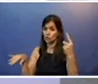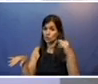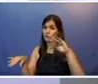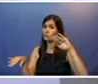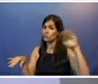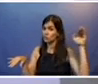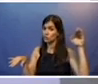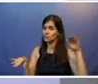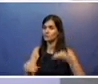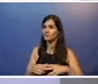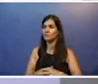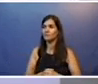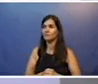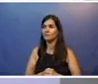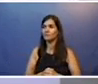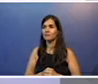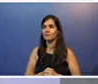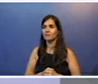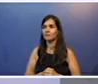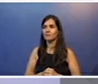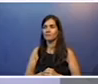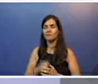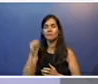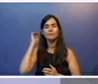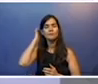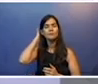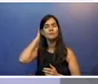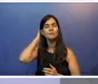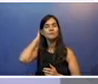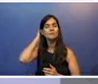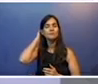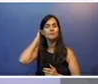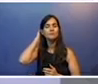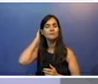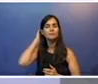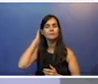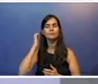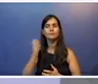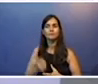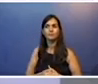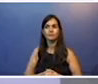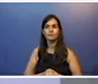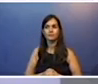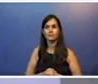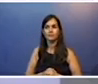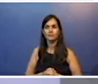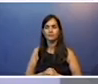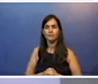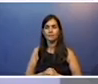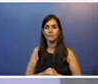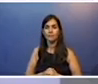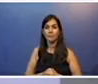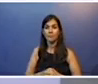Então aqui a gente já sabe seno, cosseno desses três ângulos.